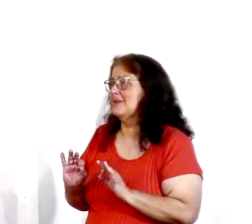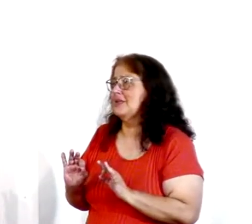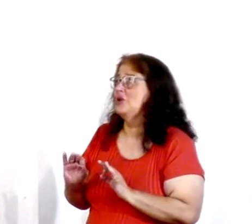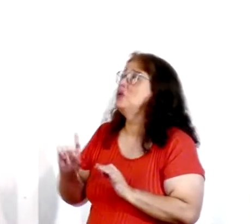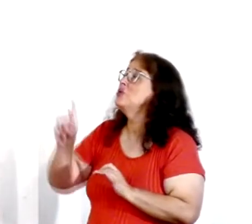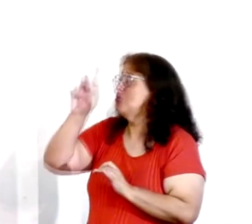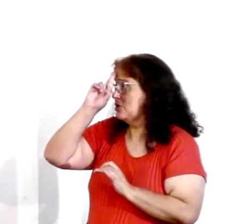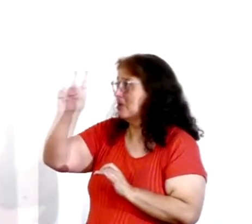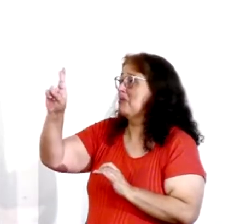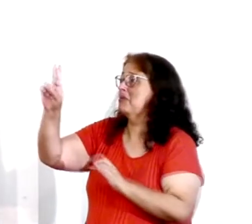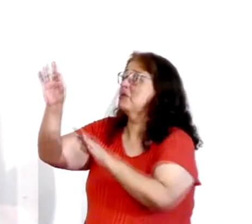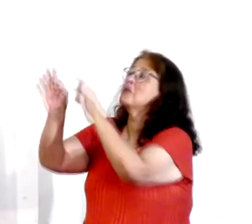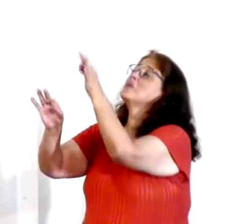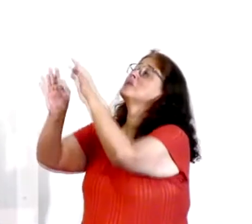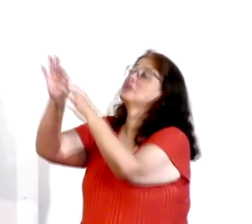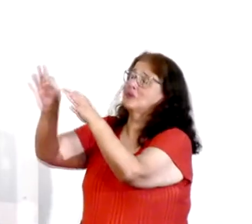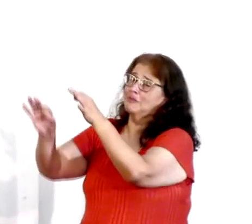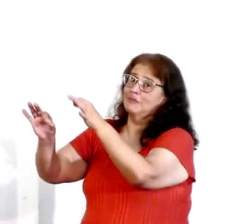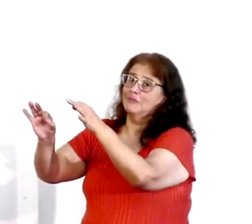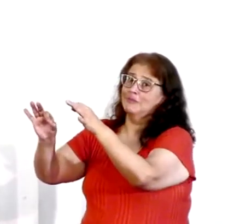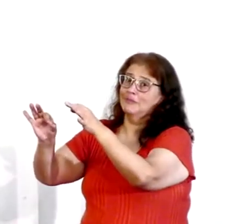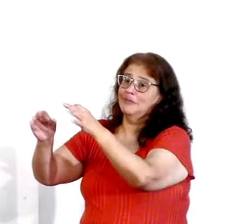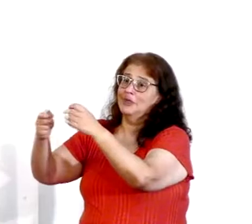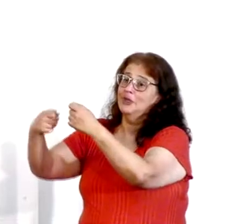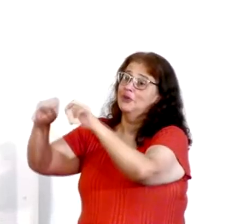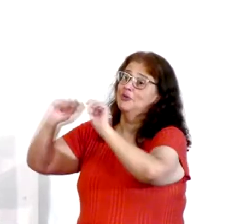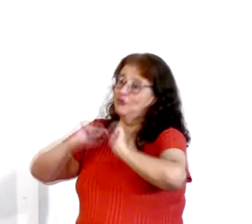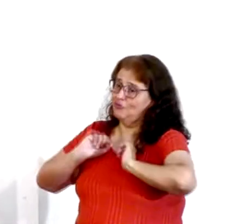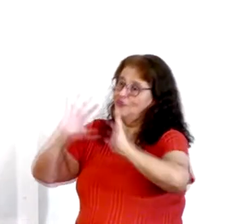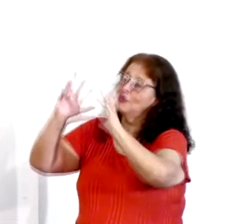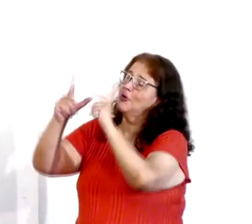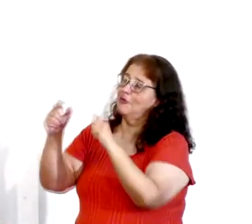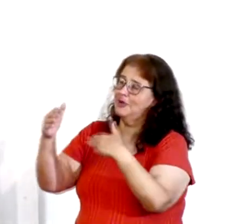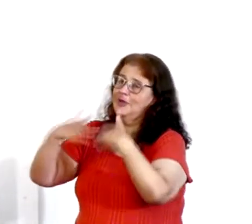tomado por justo de me julgar.